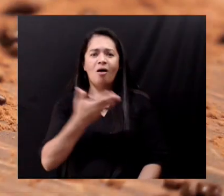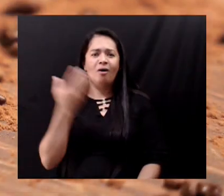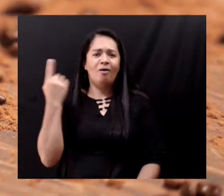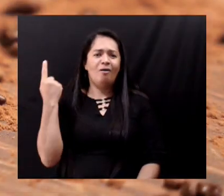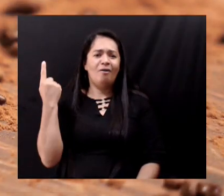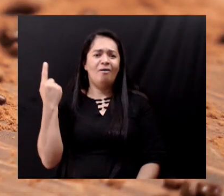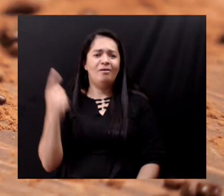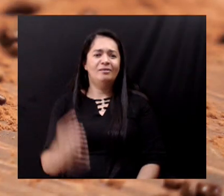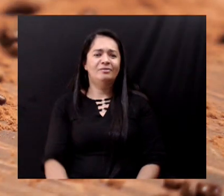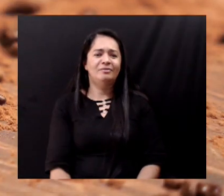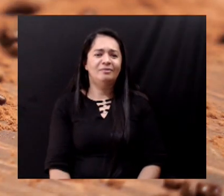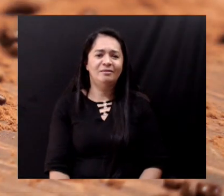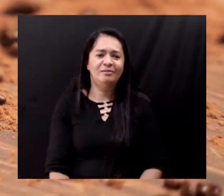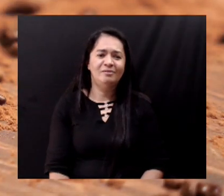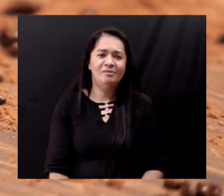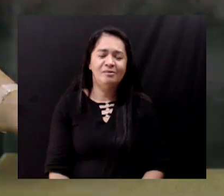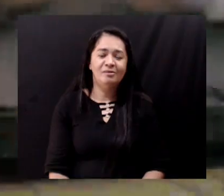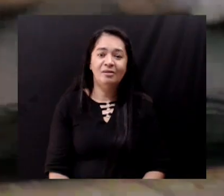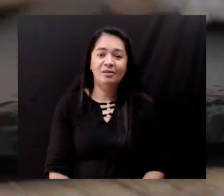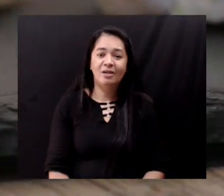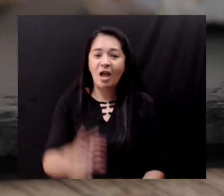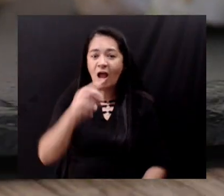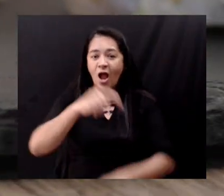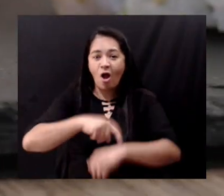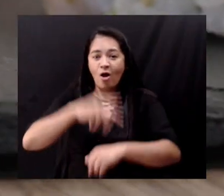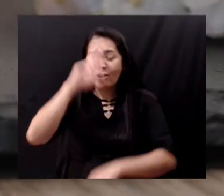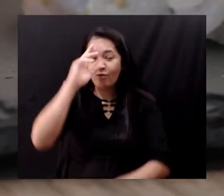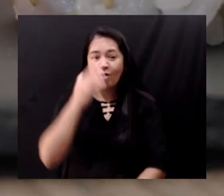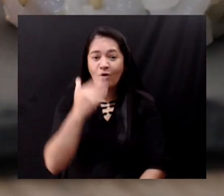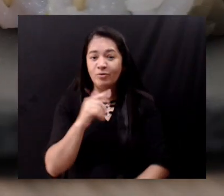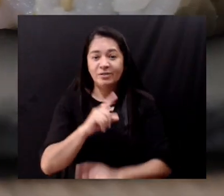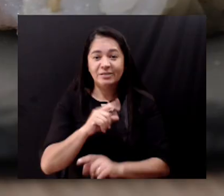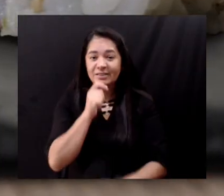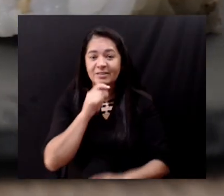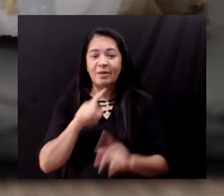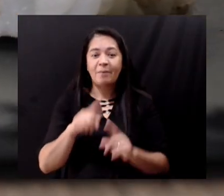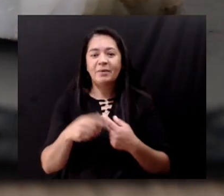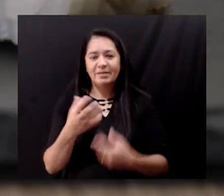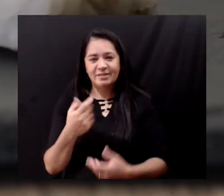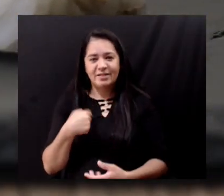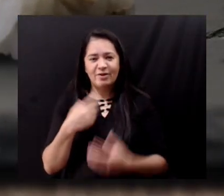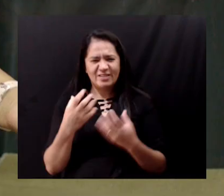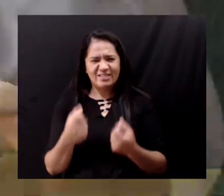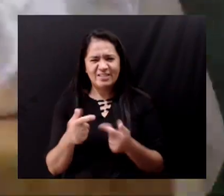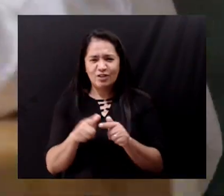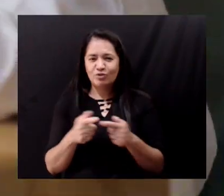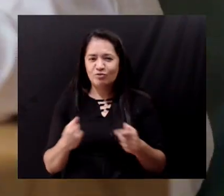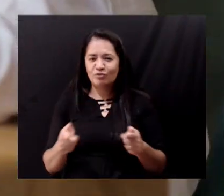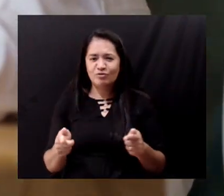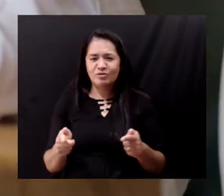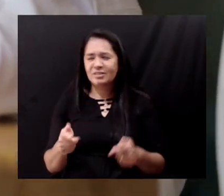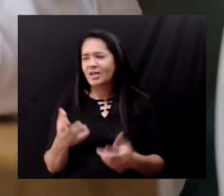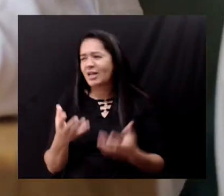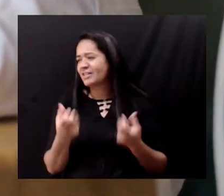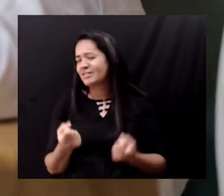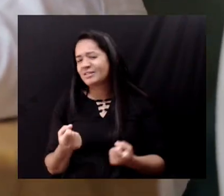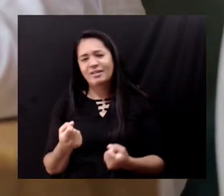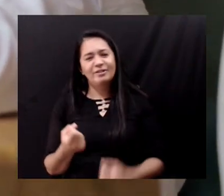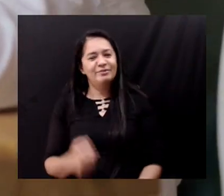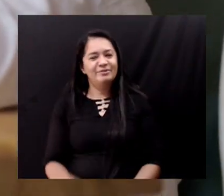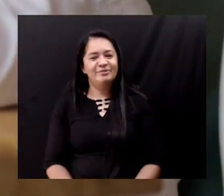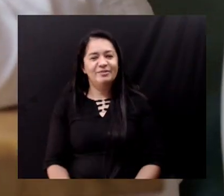tá na hora do almoço e eu aceitaria um prato de churrasco de sushi, então, olha só que beleza. E